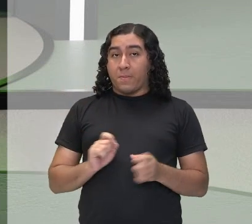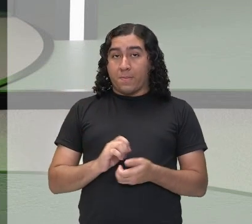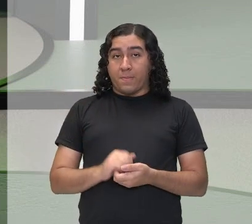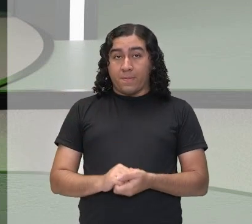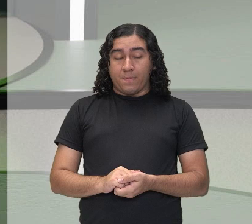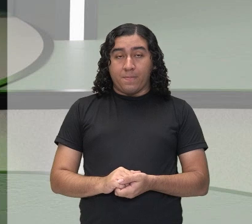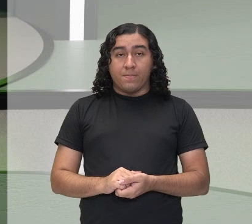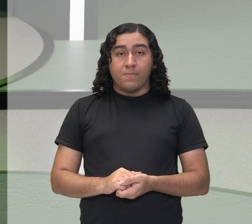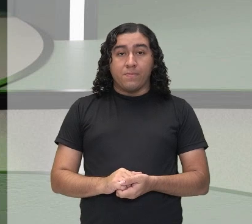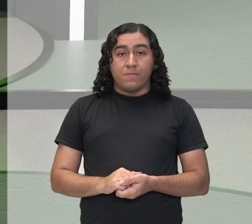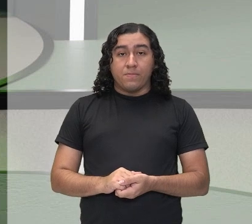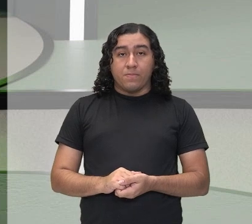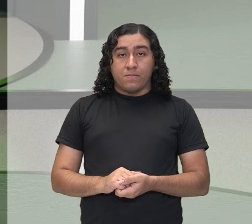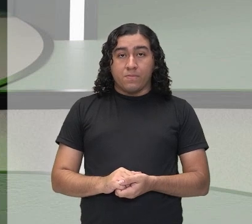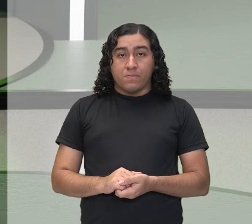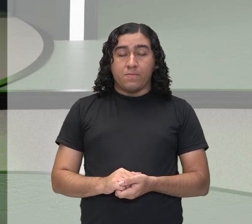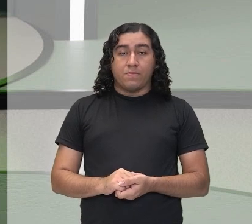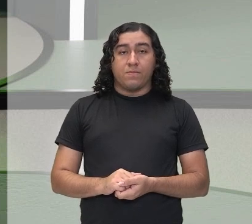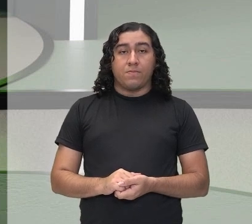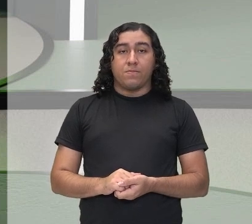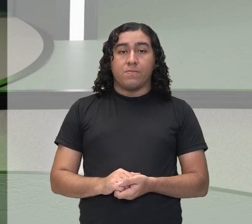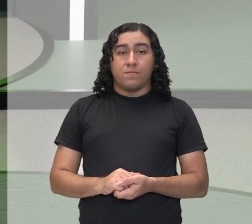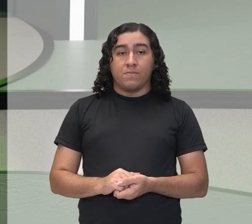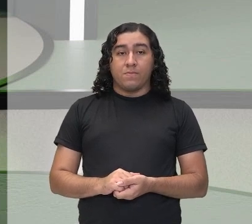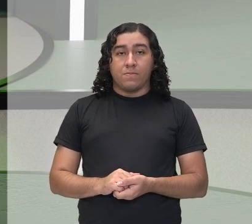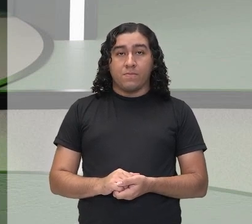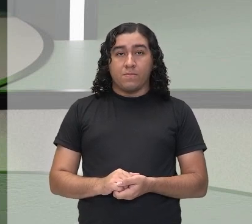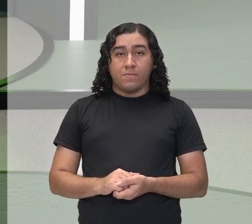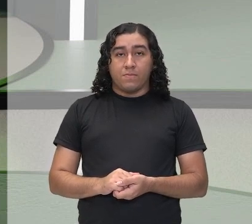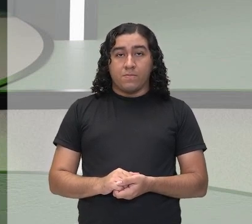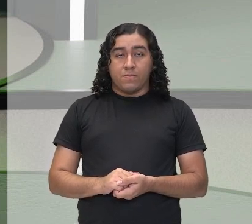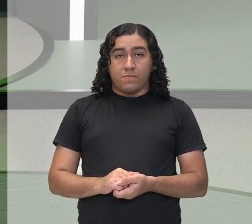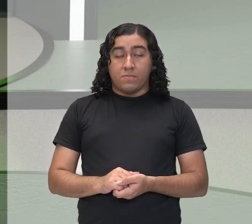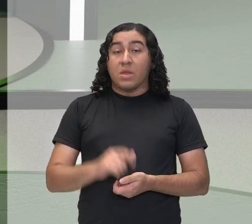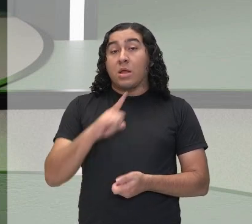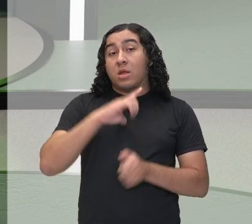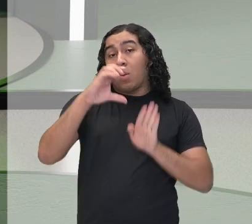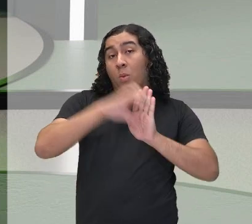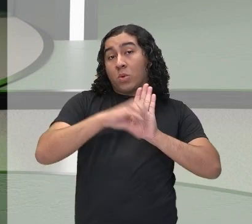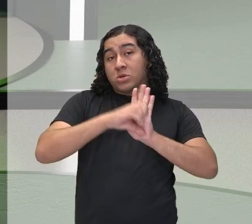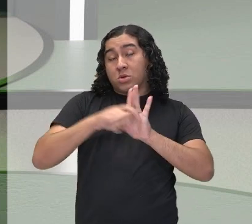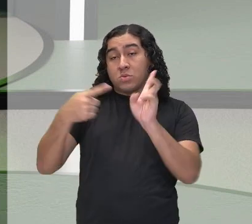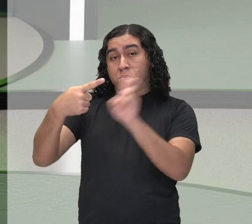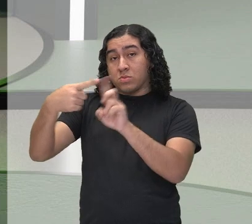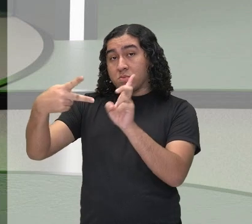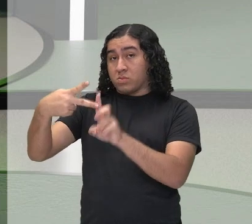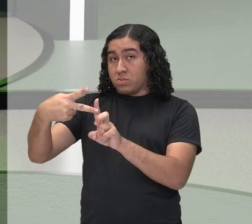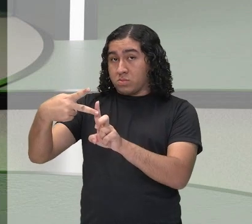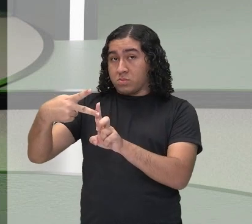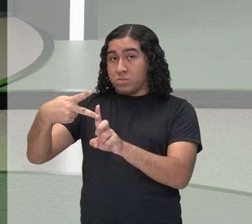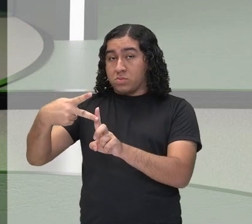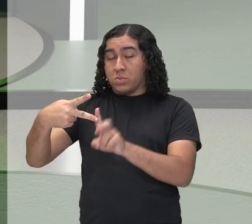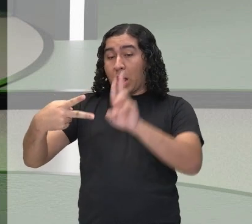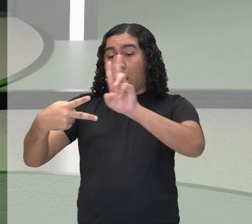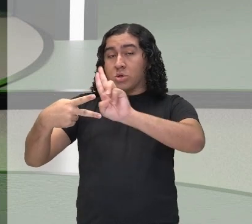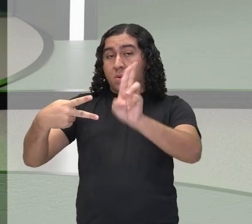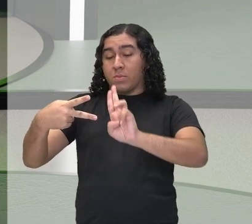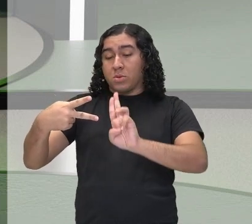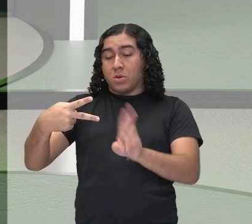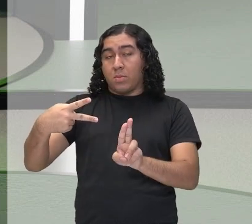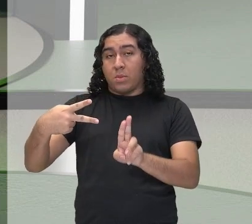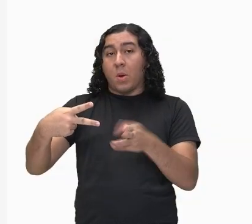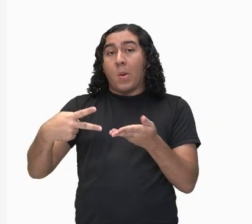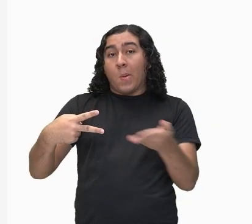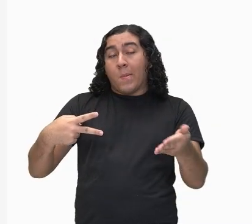um conceito que a gente vai conhecer aí dessa classificação de intraespecífica e interespecífica, a começar